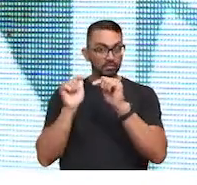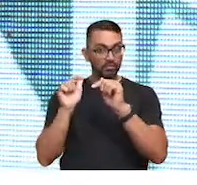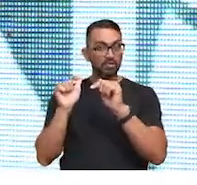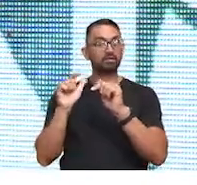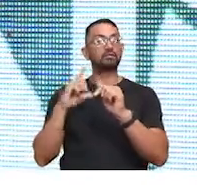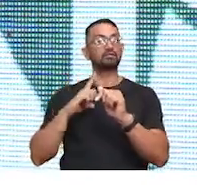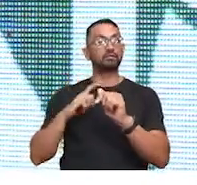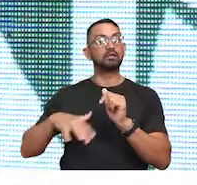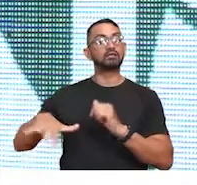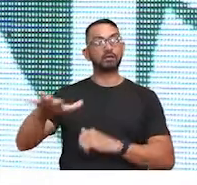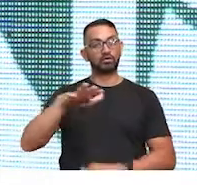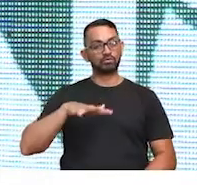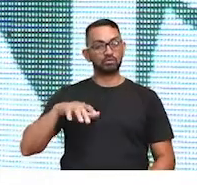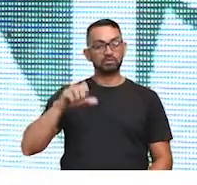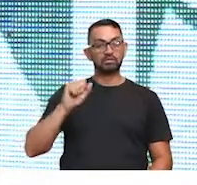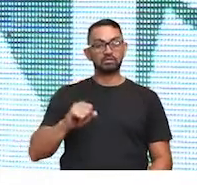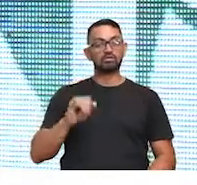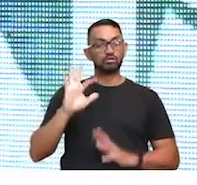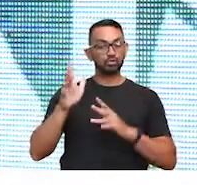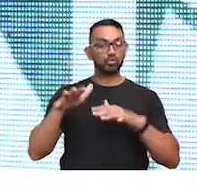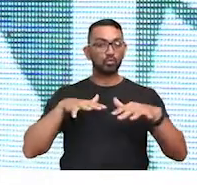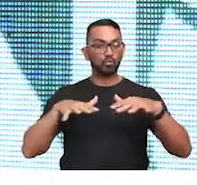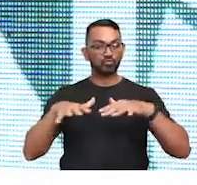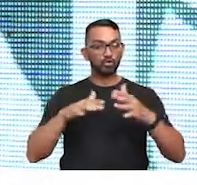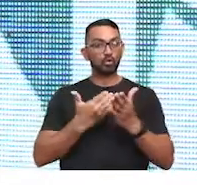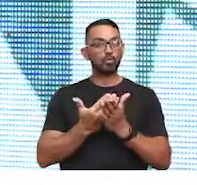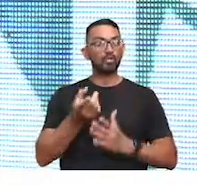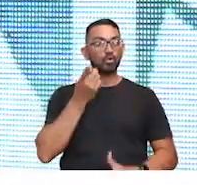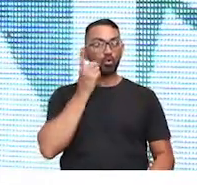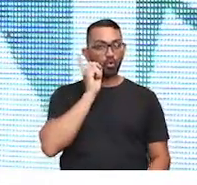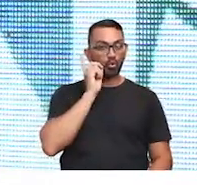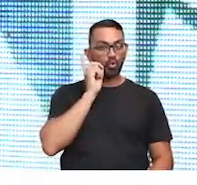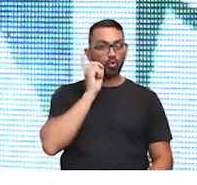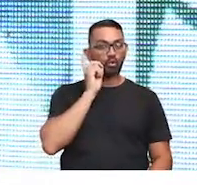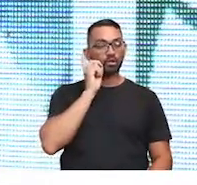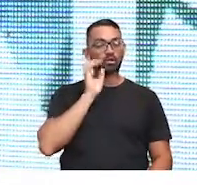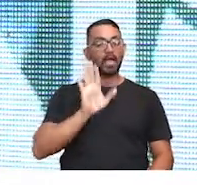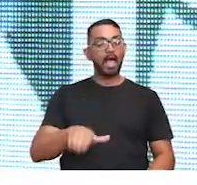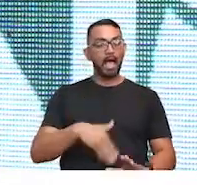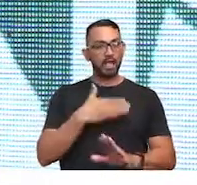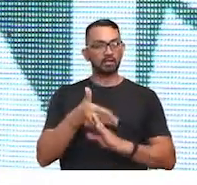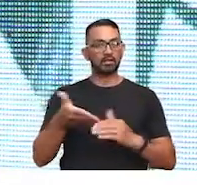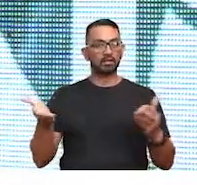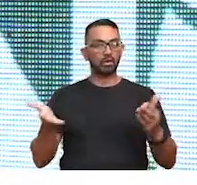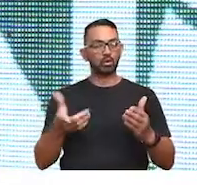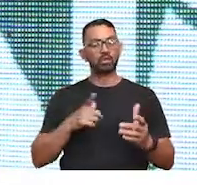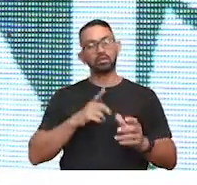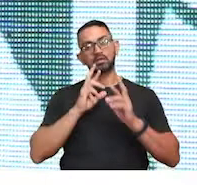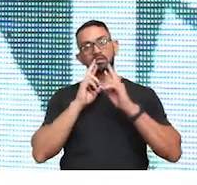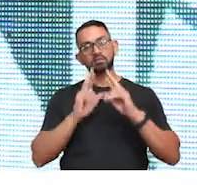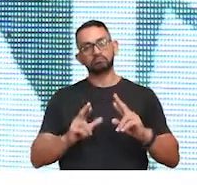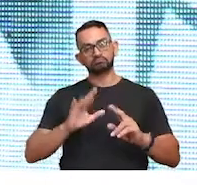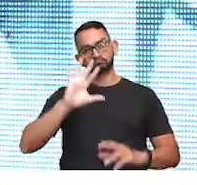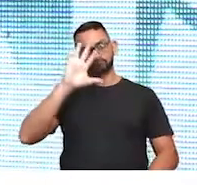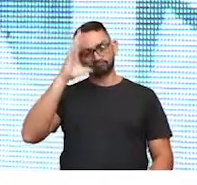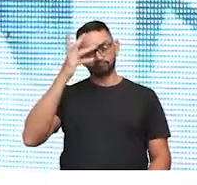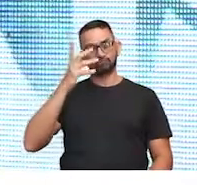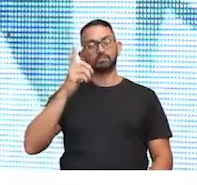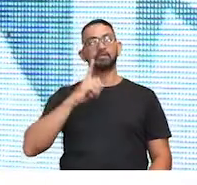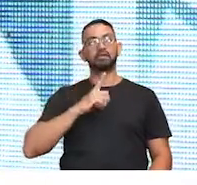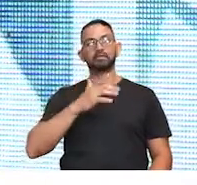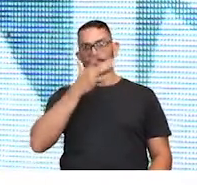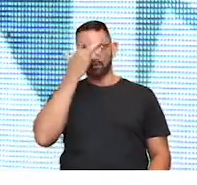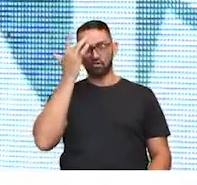né que estão ainda na aldeia que se todo esse movimento começou ontem e ainda está durando até que tem uma solução